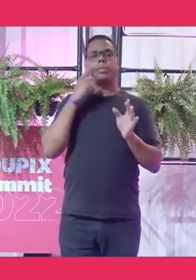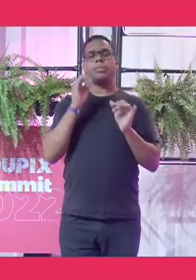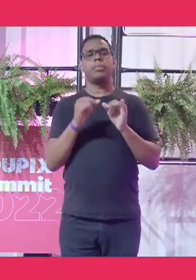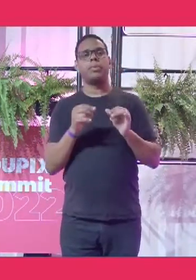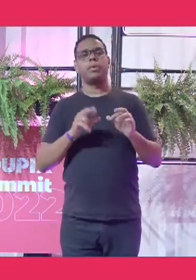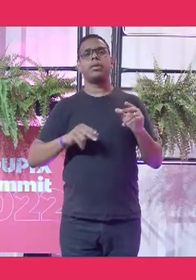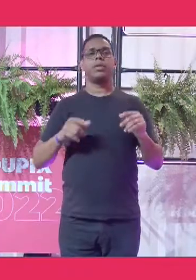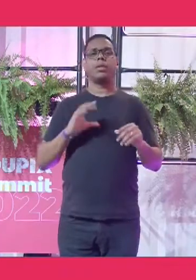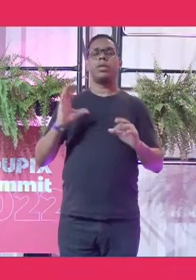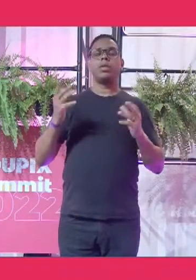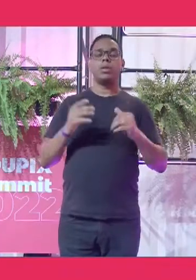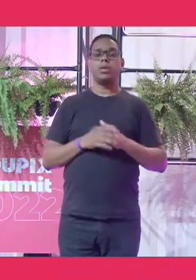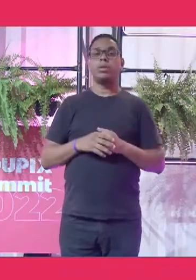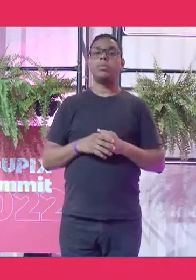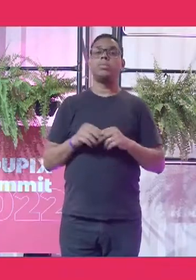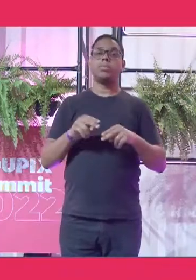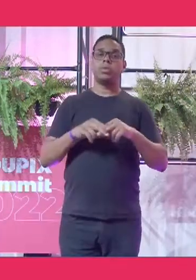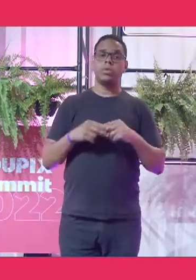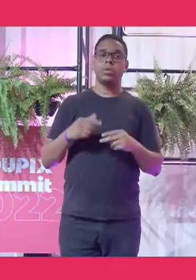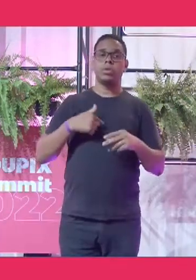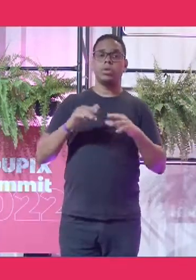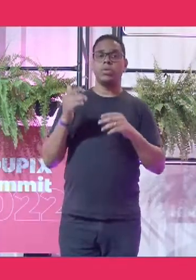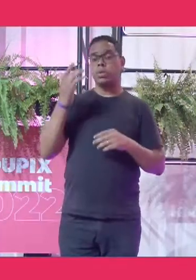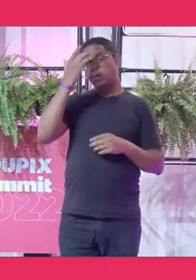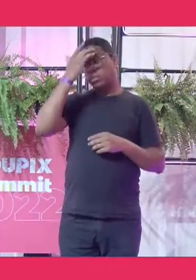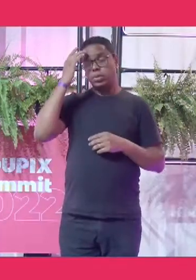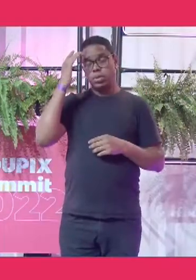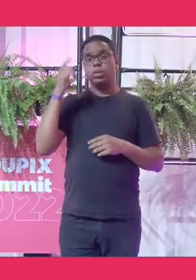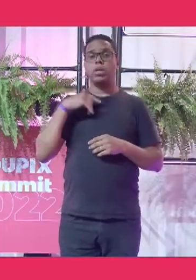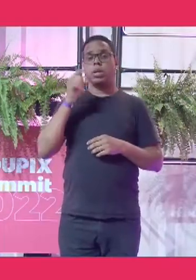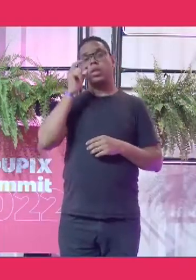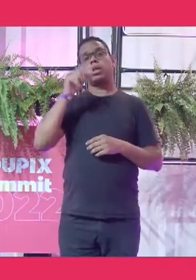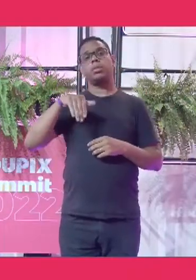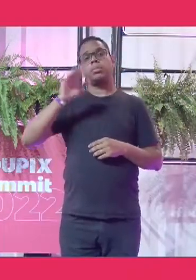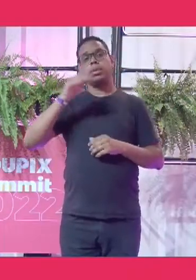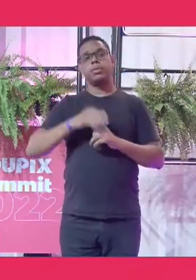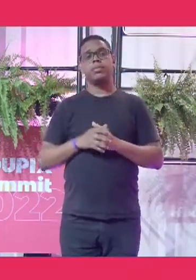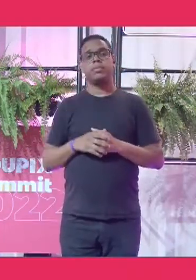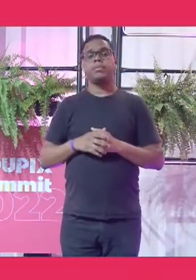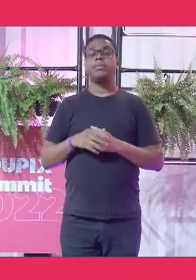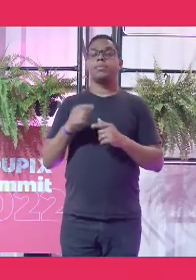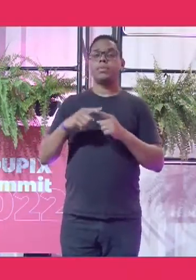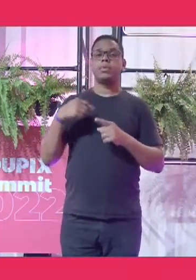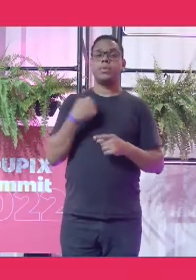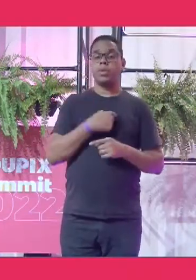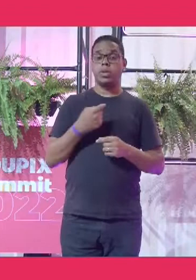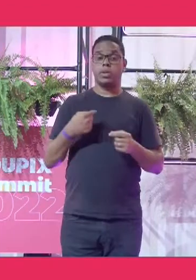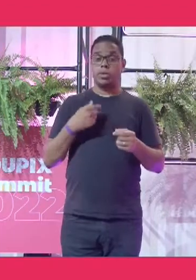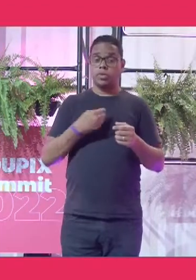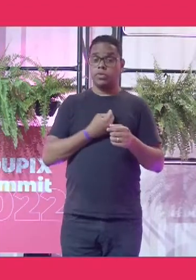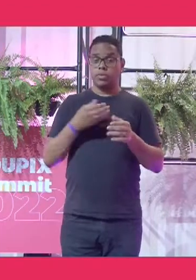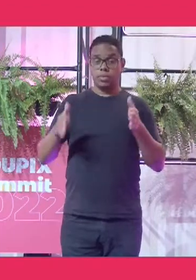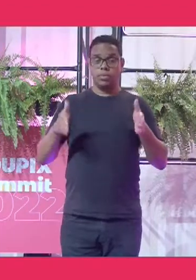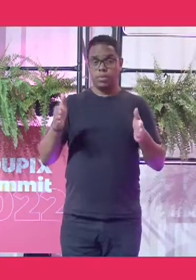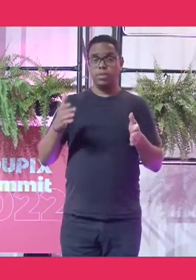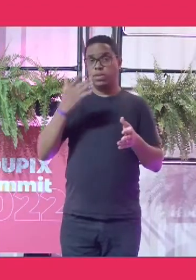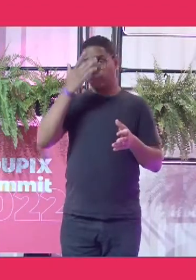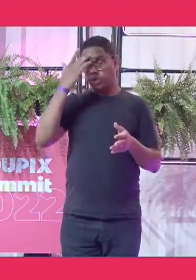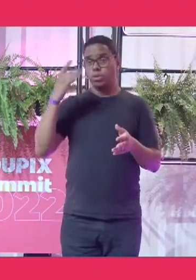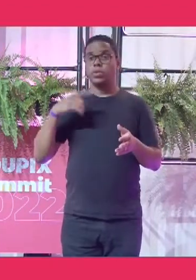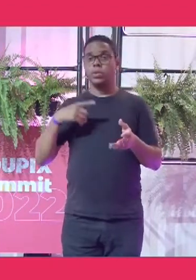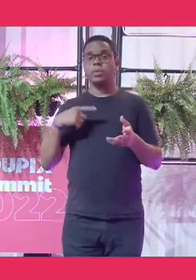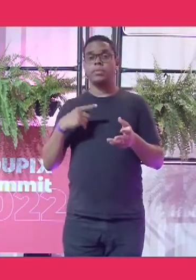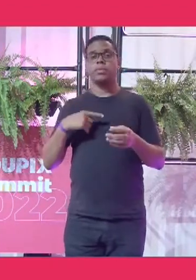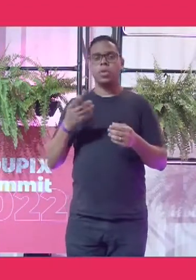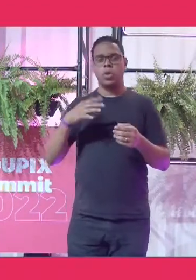desinteressados acontecendo, me mostra, talvez, que as pessoas estejam mais interessadas nisso, né? Porque a gente vive numa era em que as pessoas querem leveza, o mundo